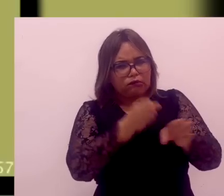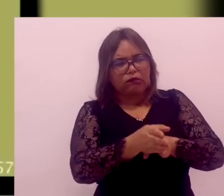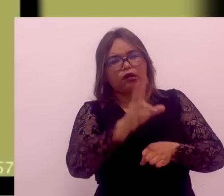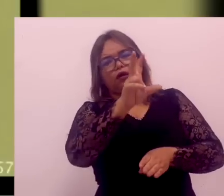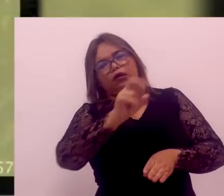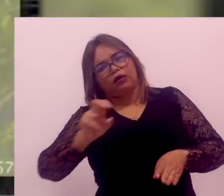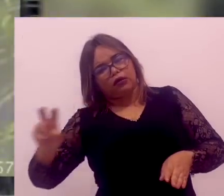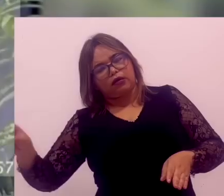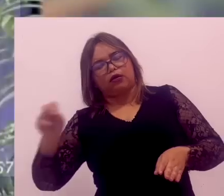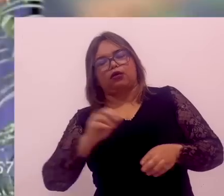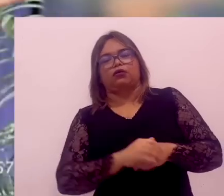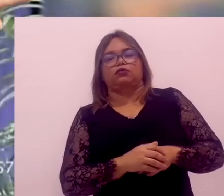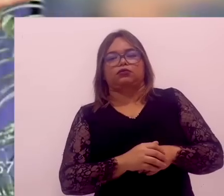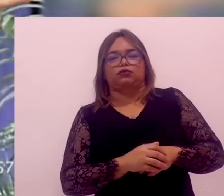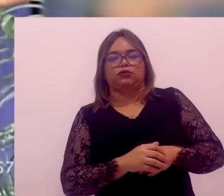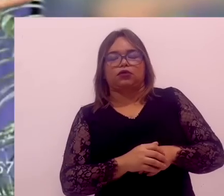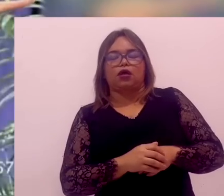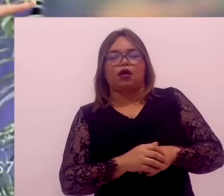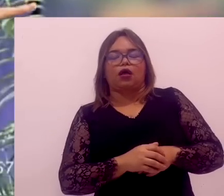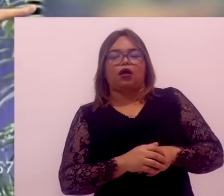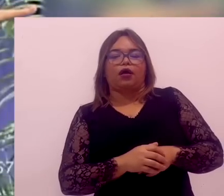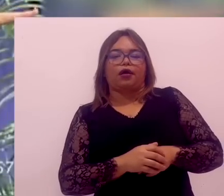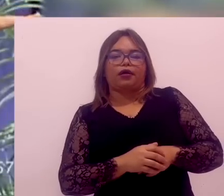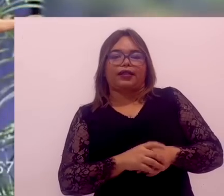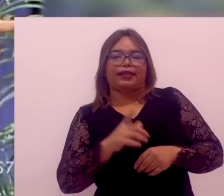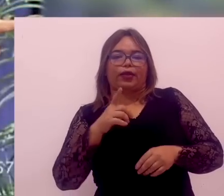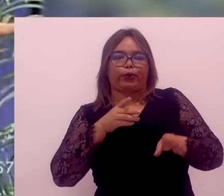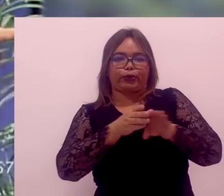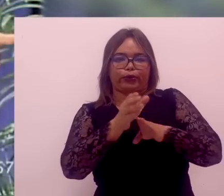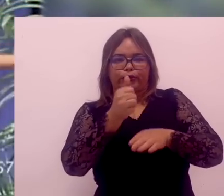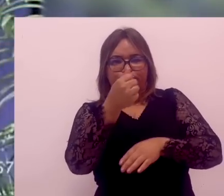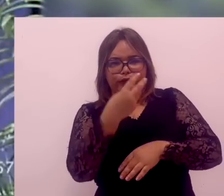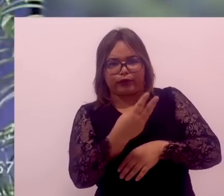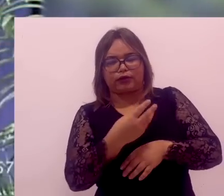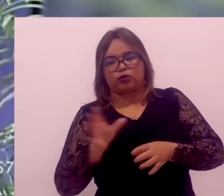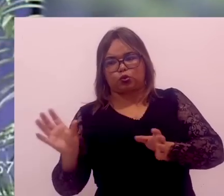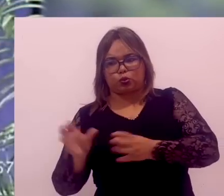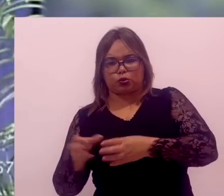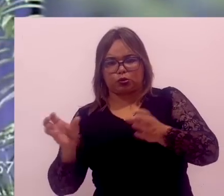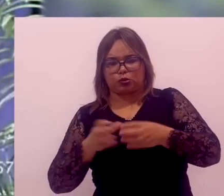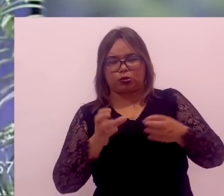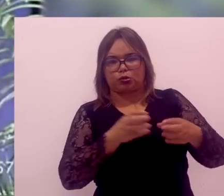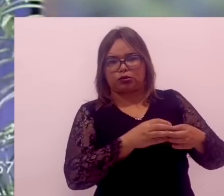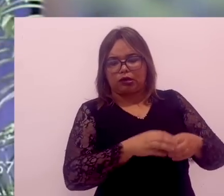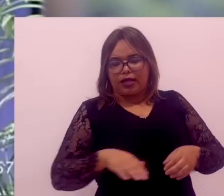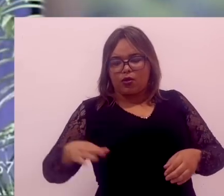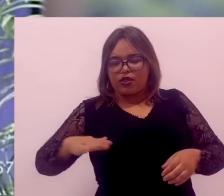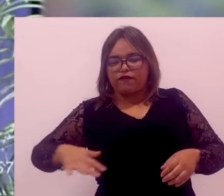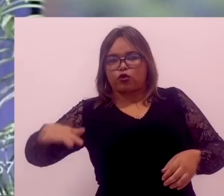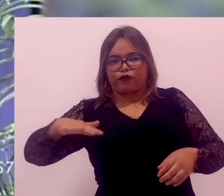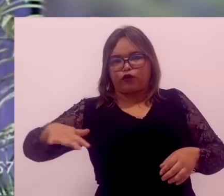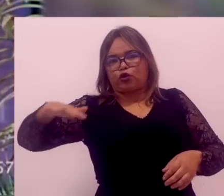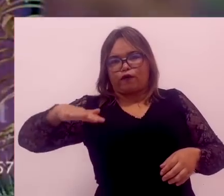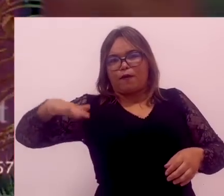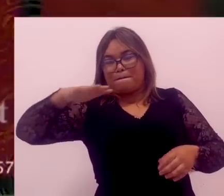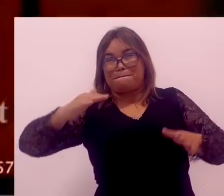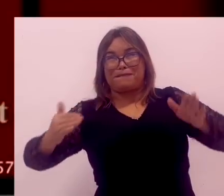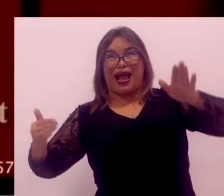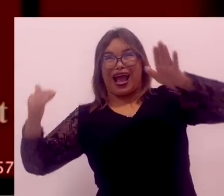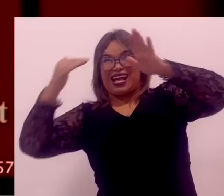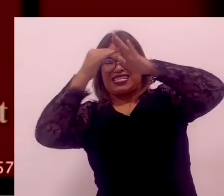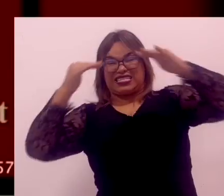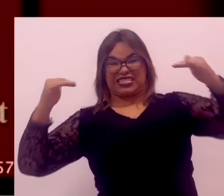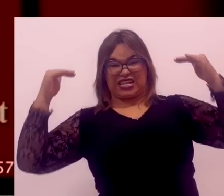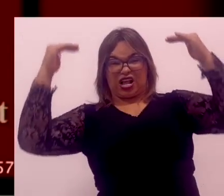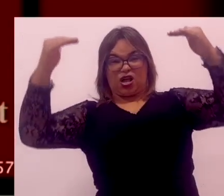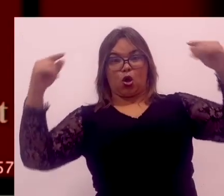o mais alto nível que nós vimos, no qual o papado está envolvido, porque os jesuítas controlam todos eles. Aqui está